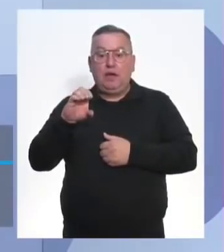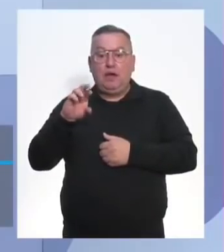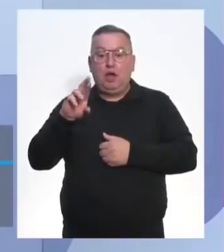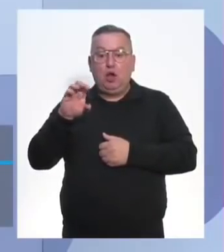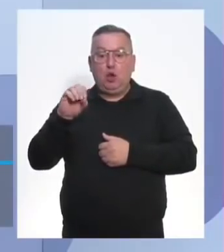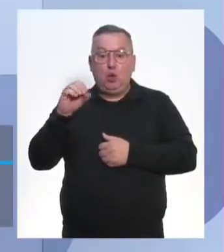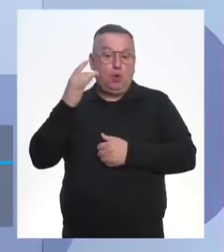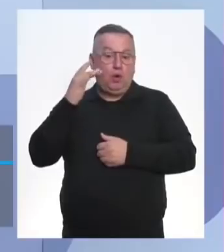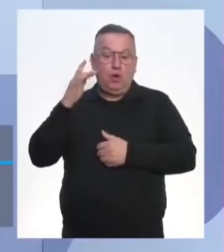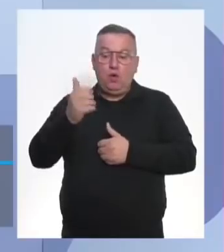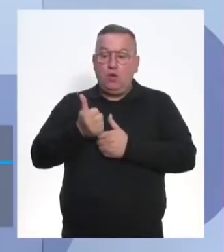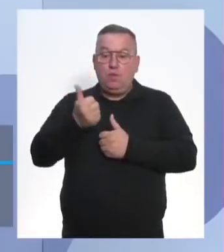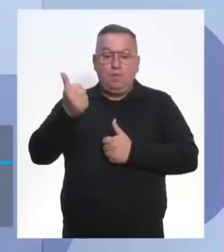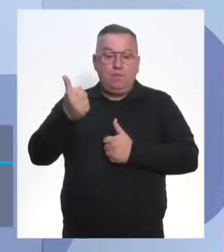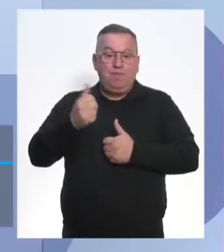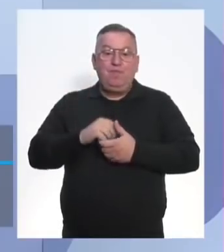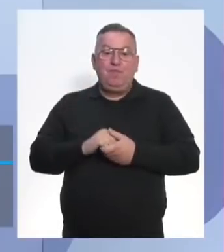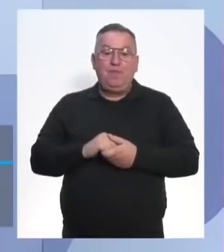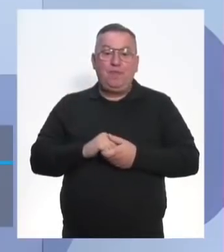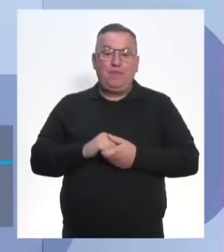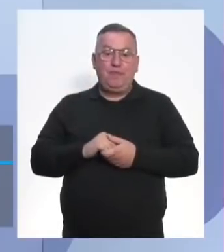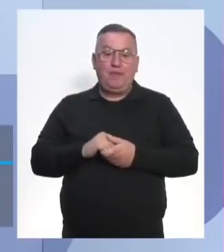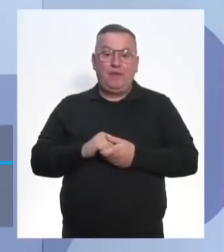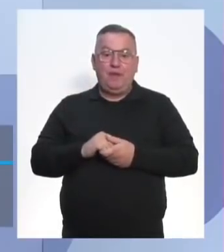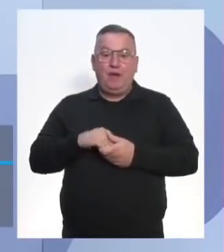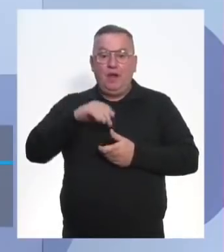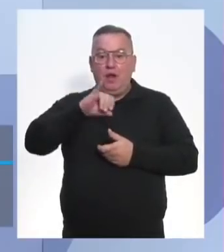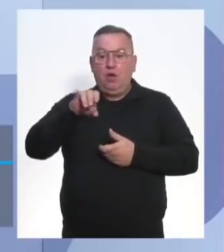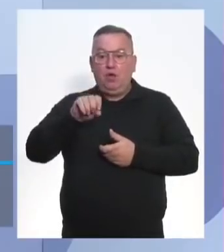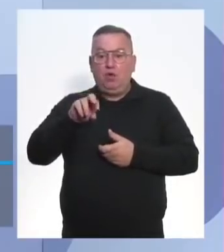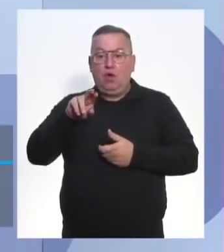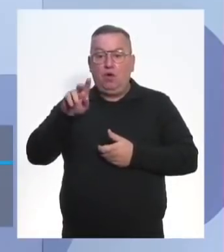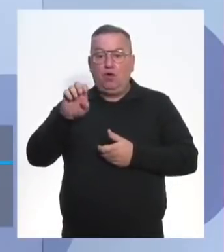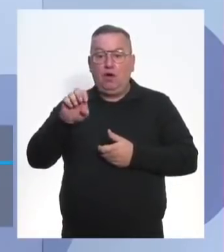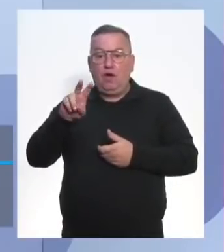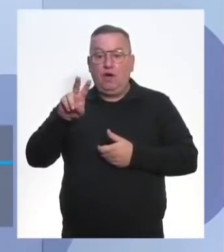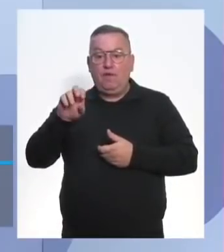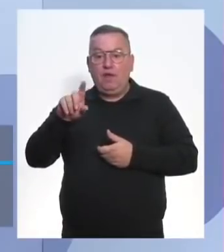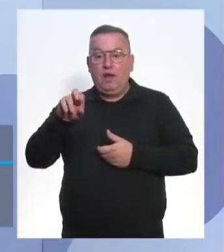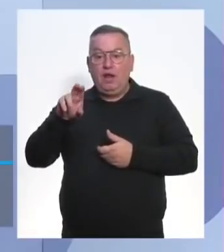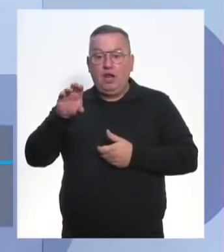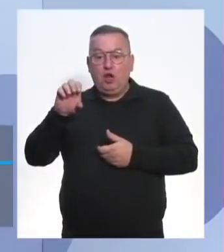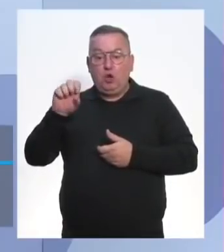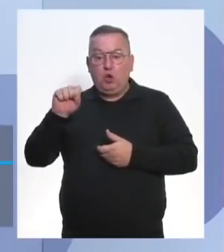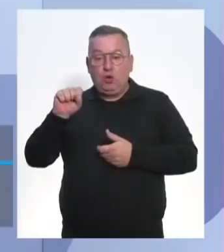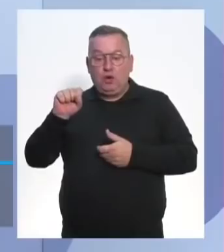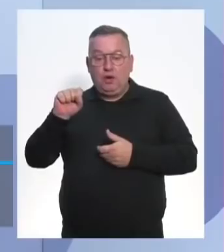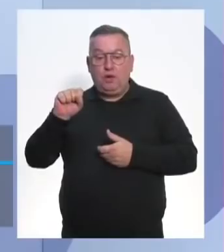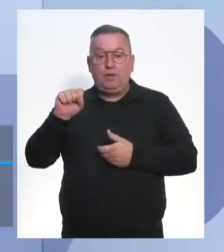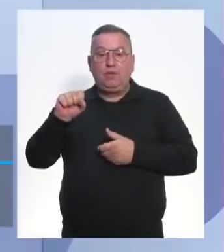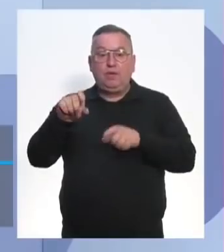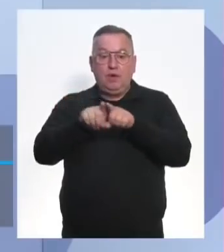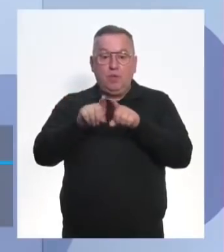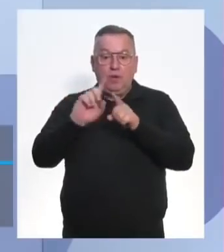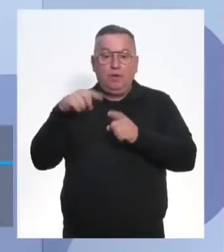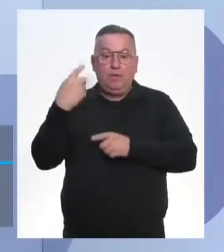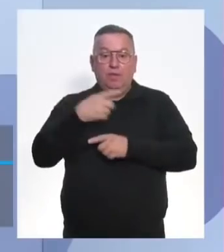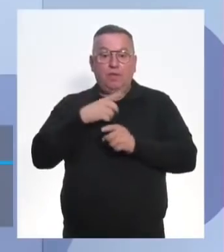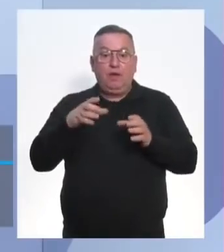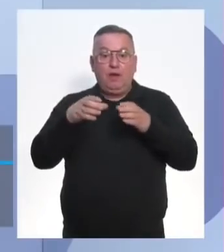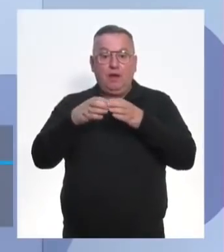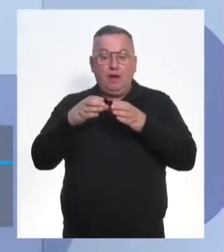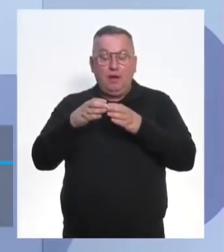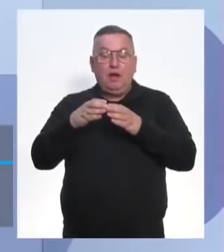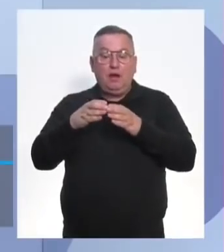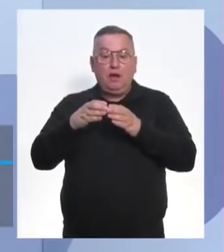a diretoria. Jorge Faleiros, que é o professor José Roberto, e a gente tem a galera do ABC,